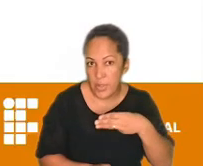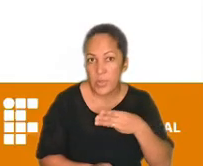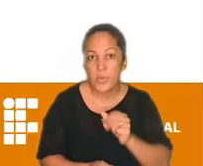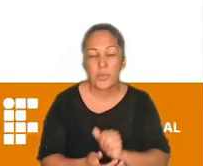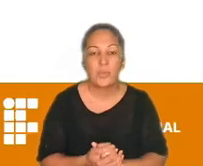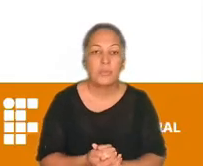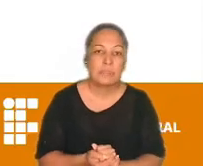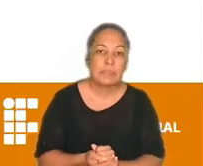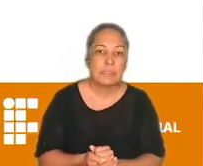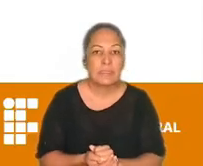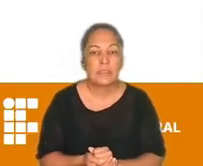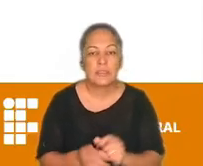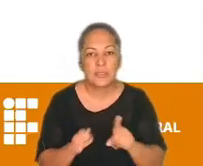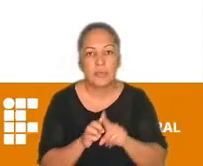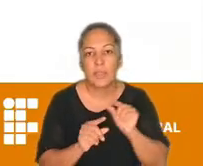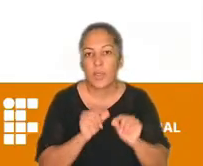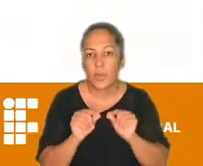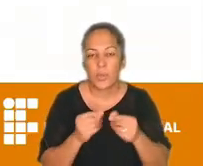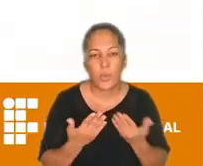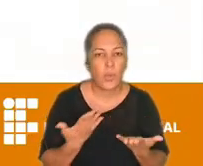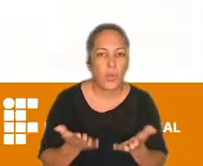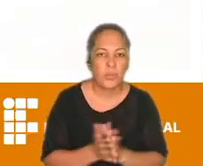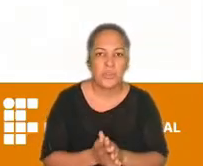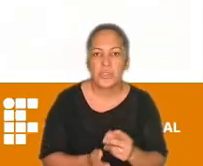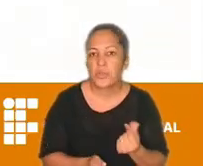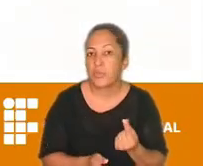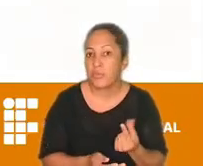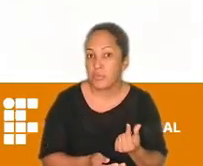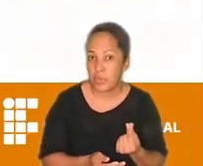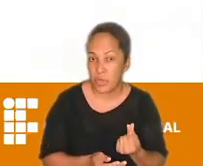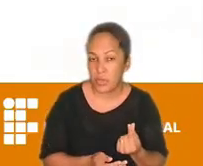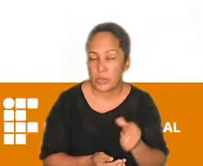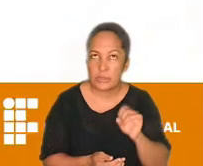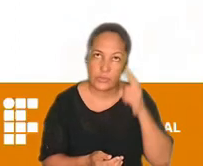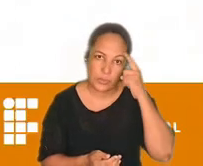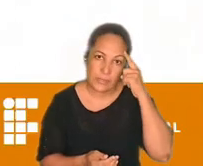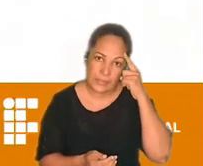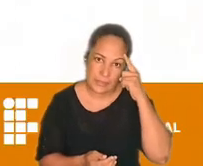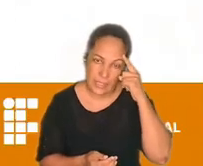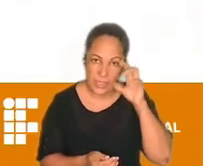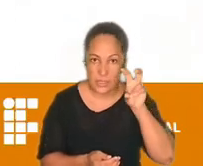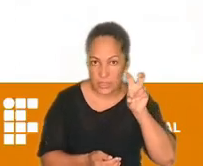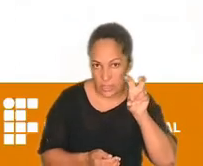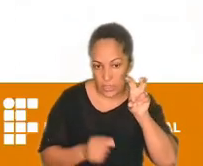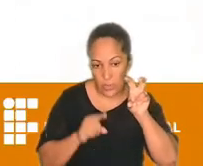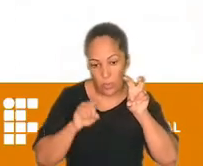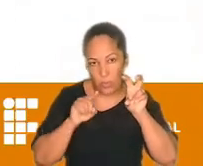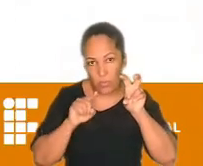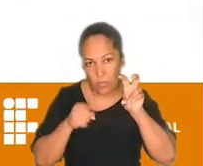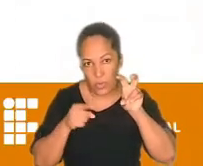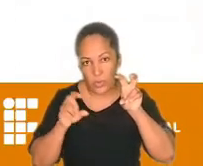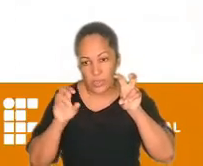50 centavos, né? Seria um valor que tenha casa decimal, depois da vírgula, né? O tipo 50